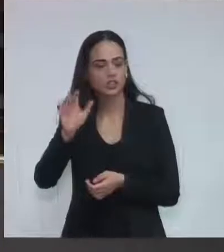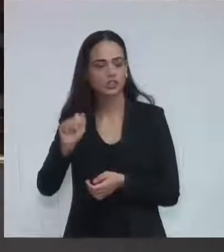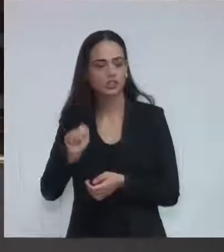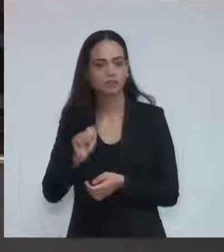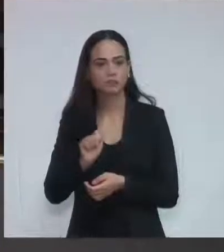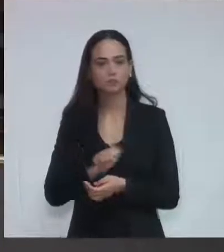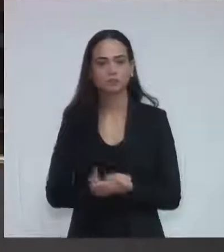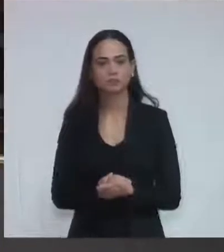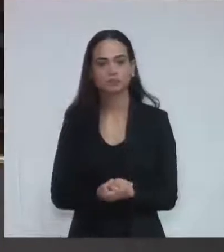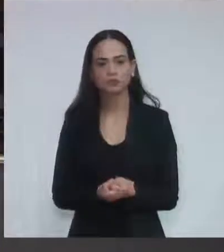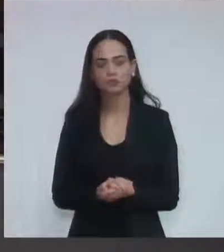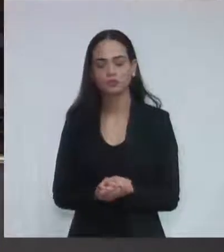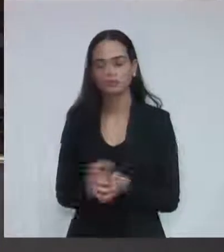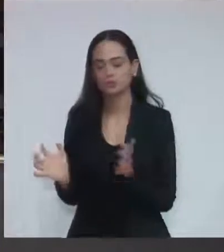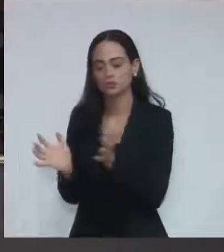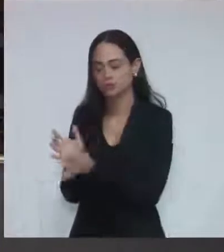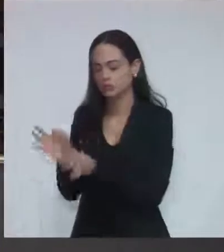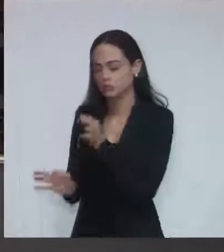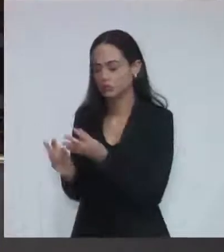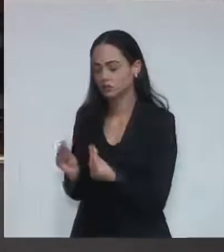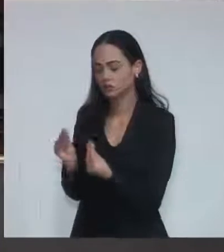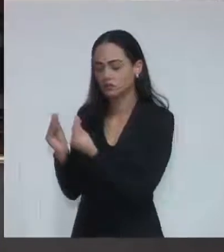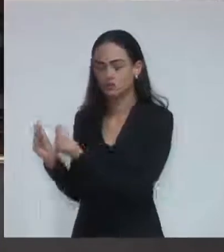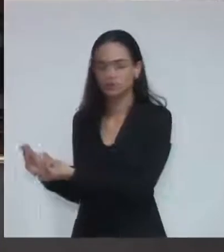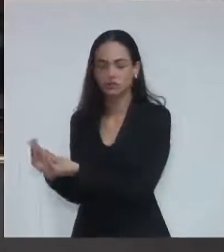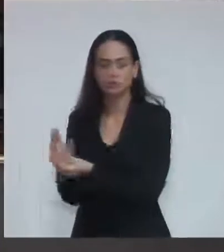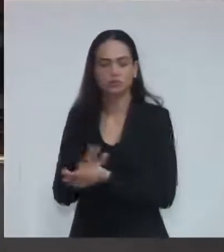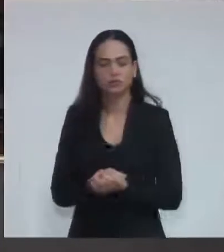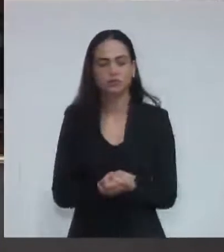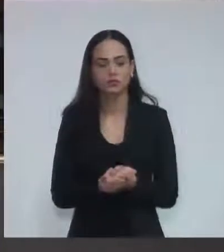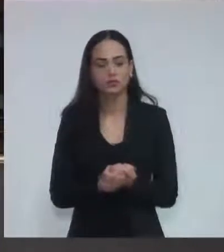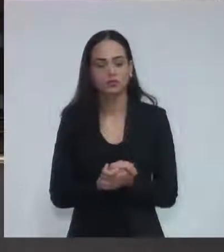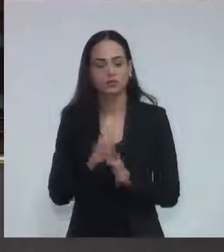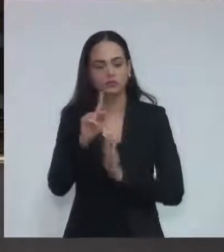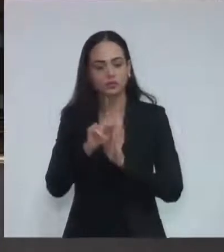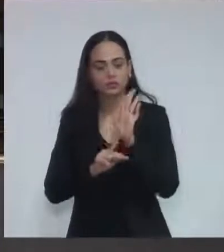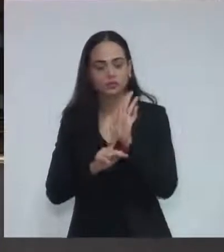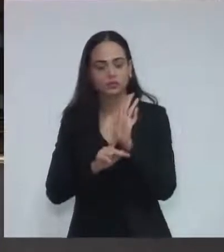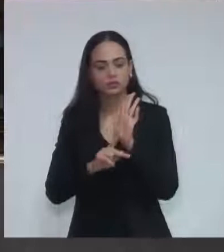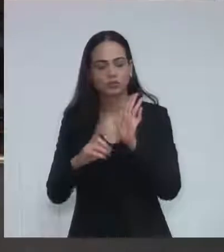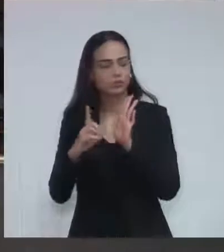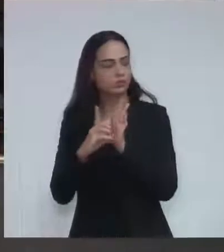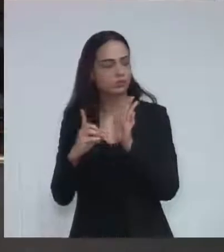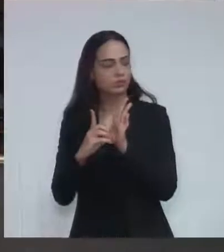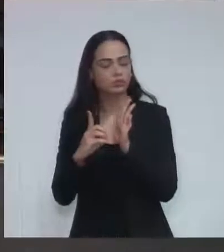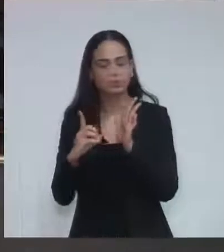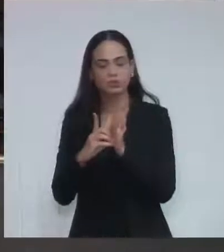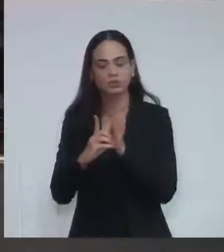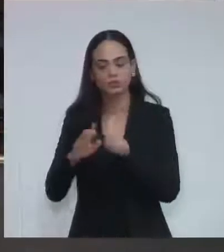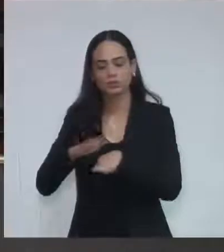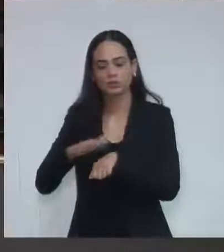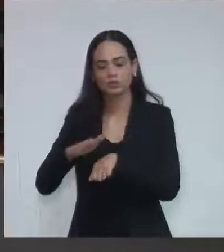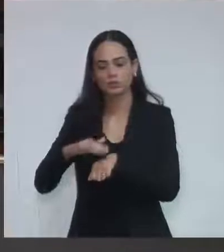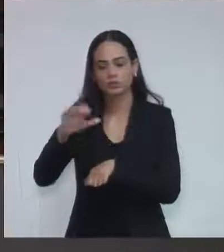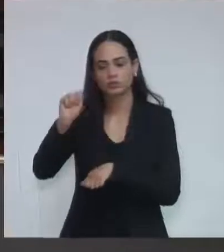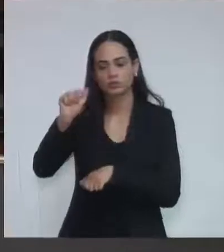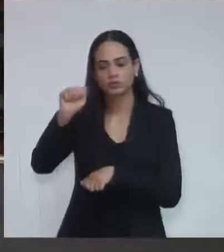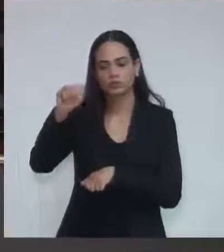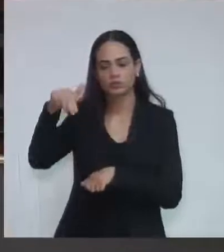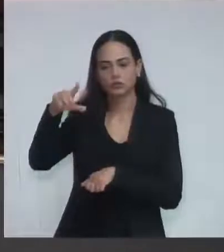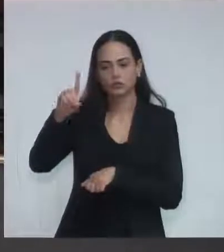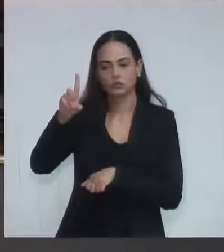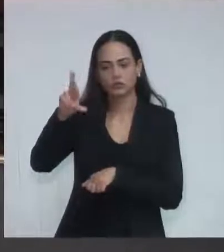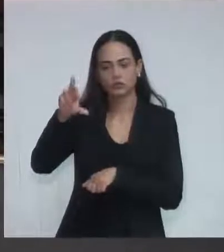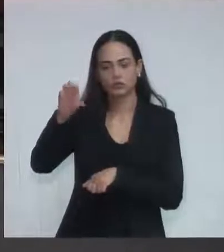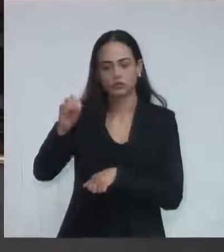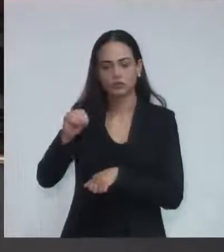as comissões permanentes. Projeto de decreto legislativo número 14, 2018, autoria vereador Sandro Rebeca. Dispõe sobre a concessão